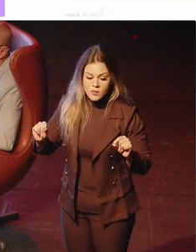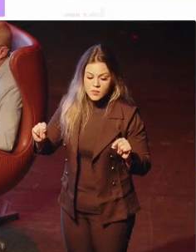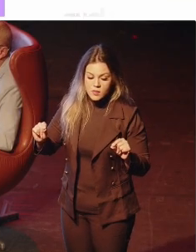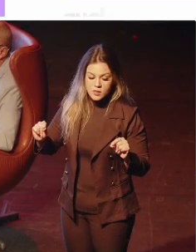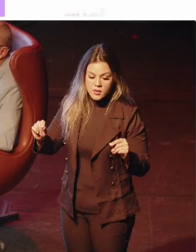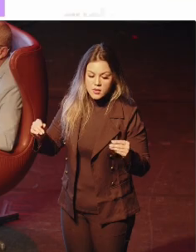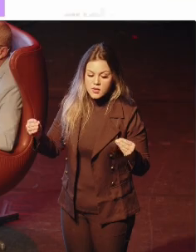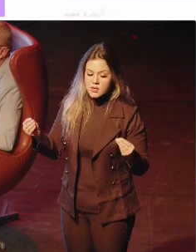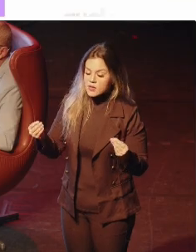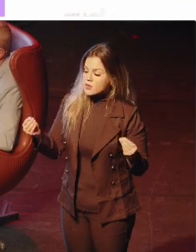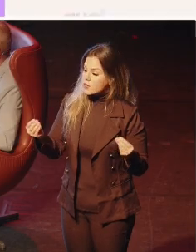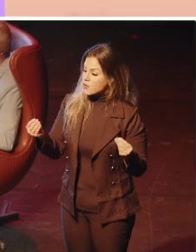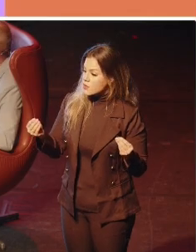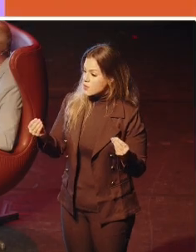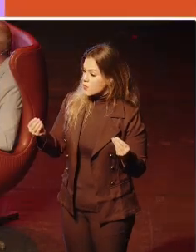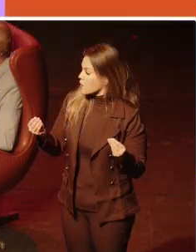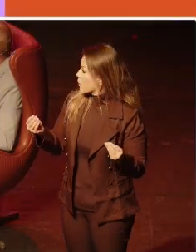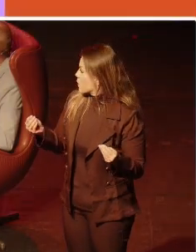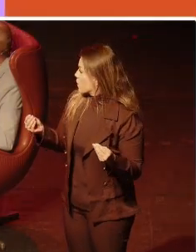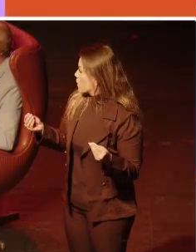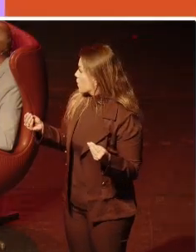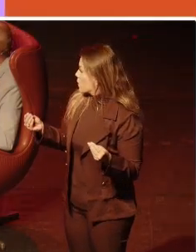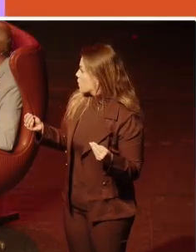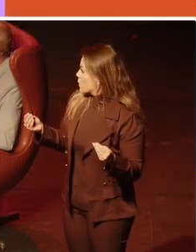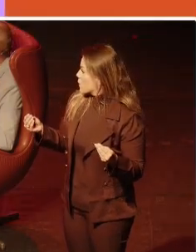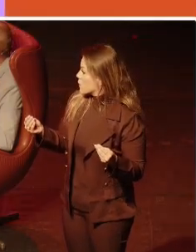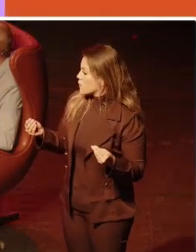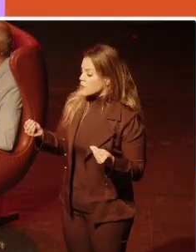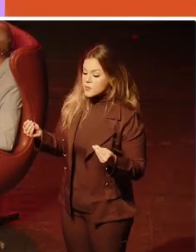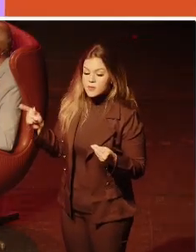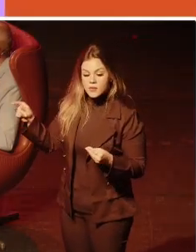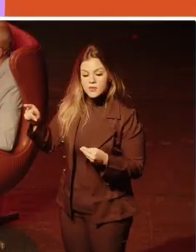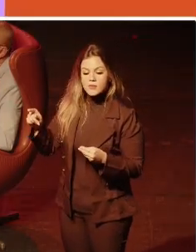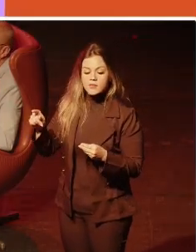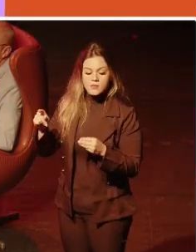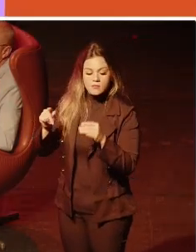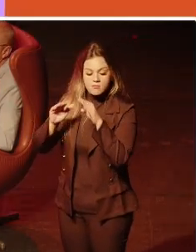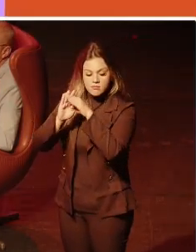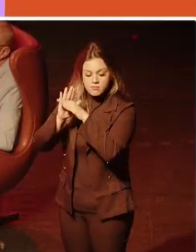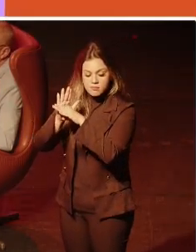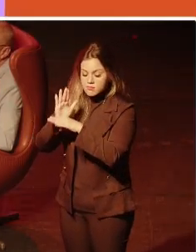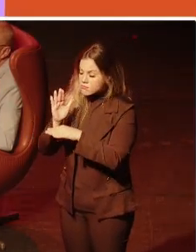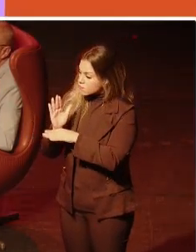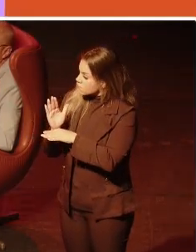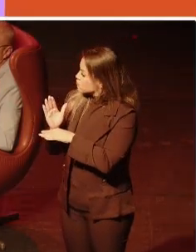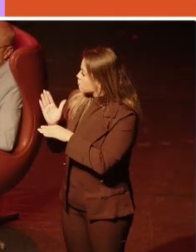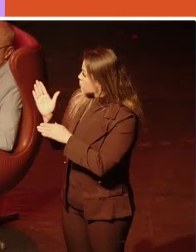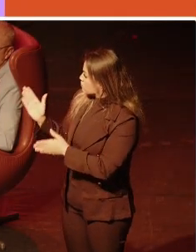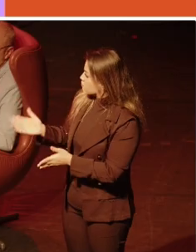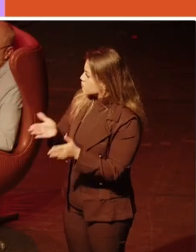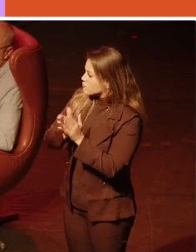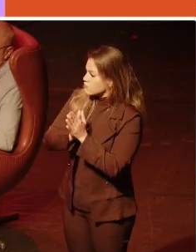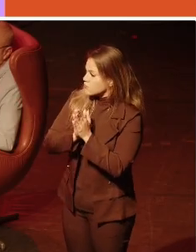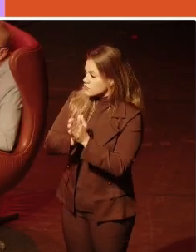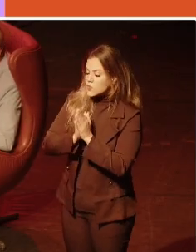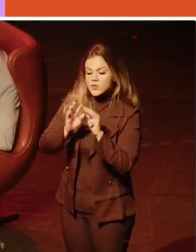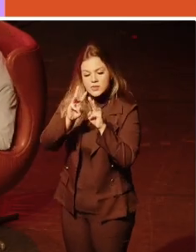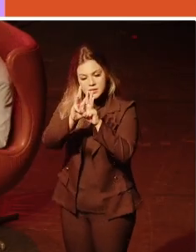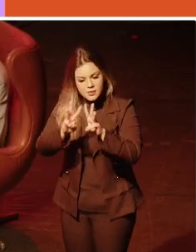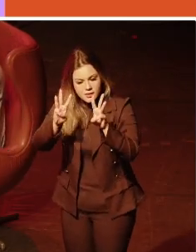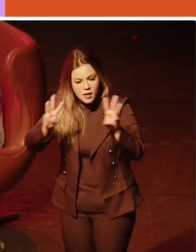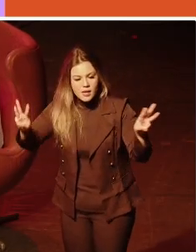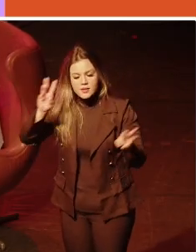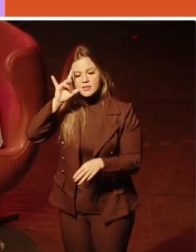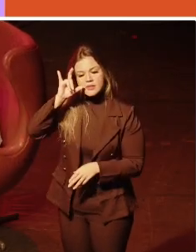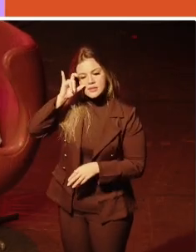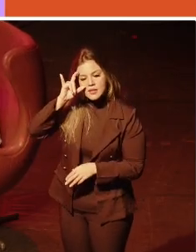ruim do nosso lado. Então, de novo, chamando a atenção, por favor, entrem lá no